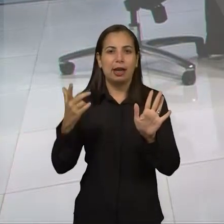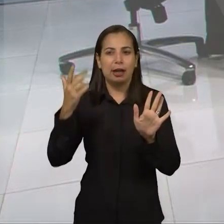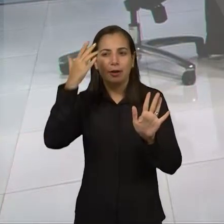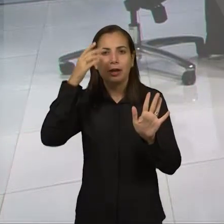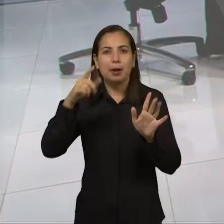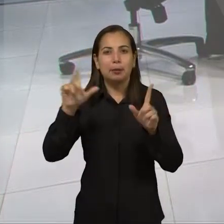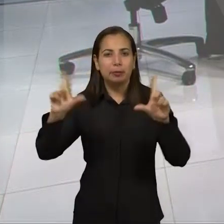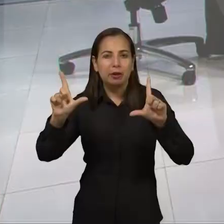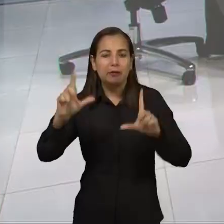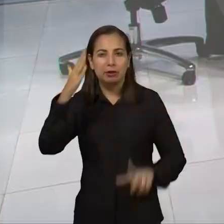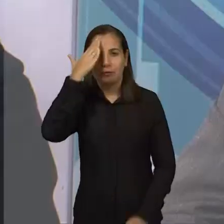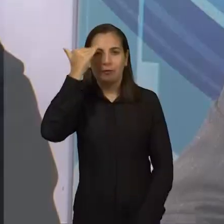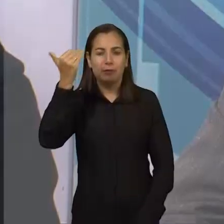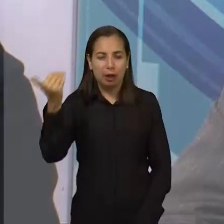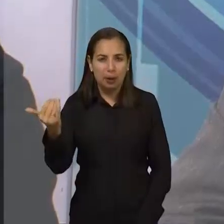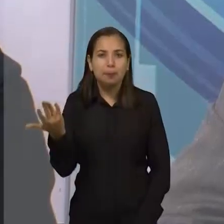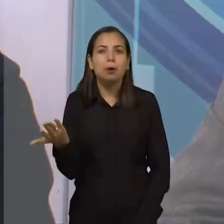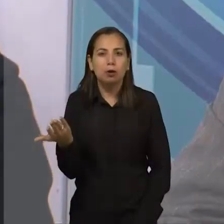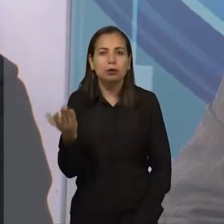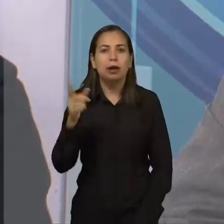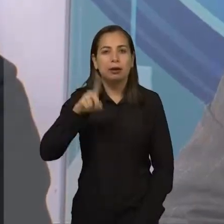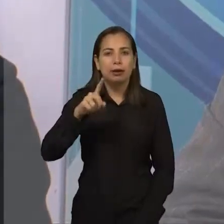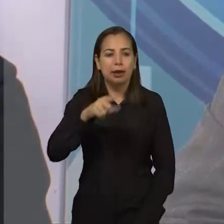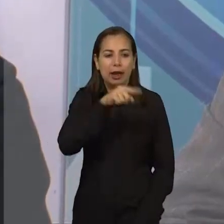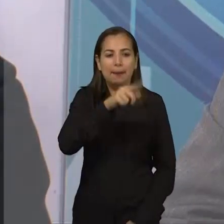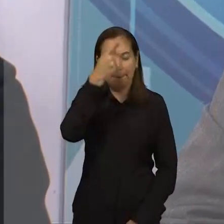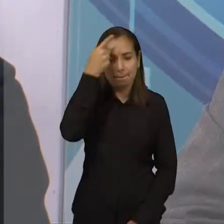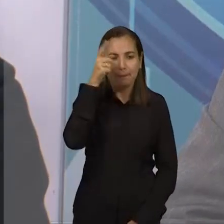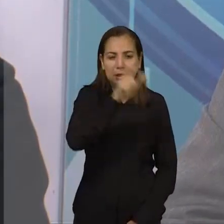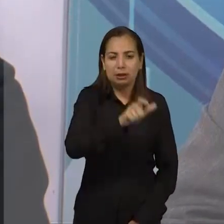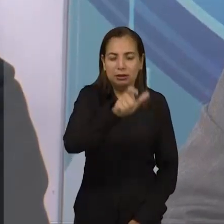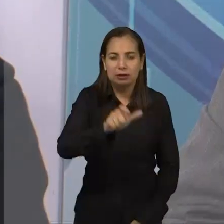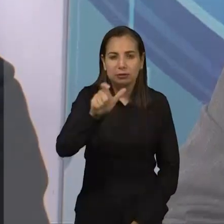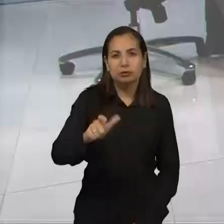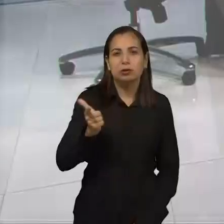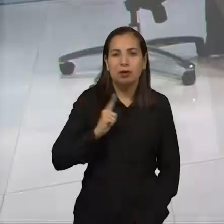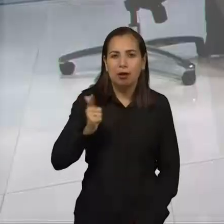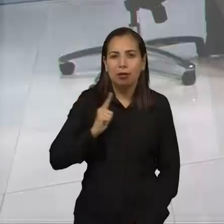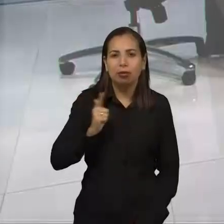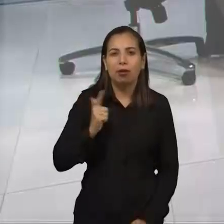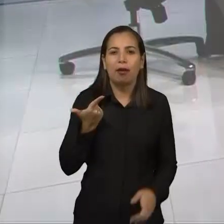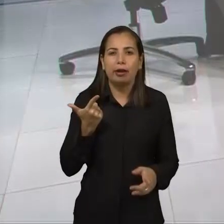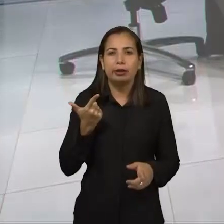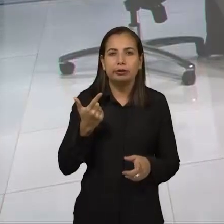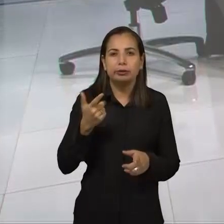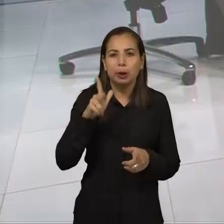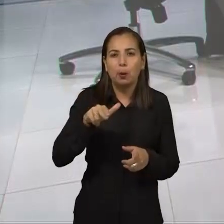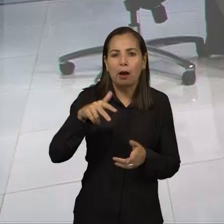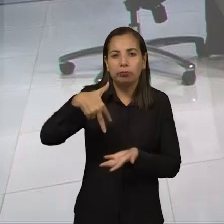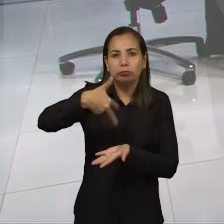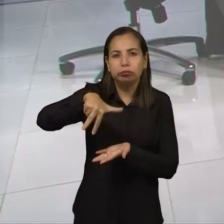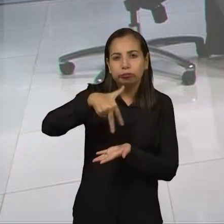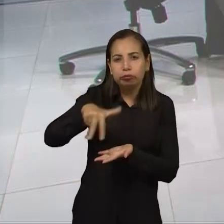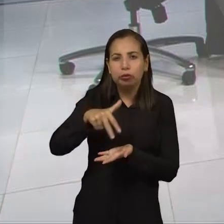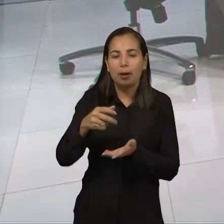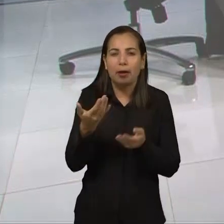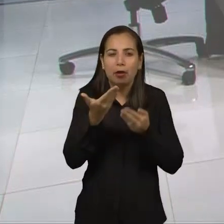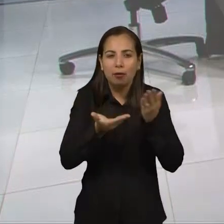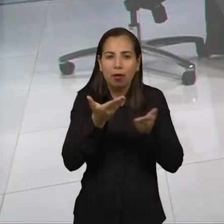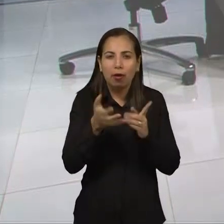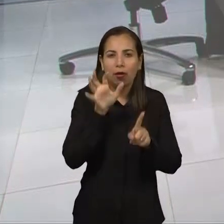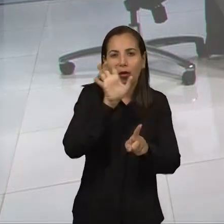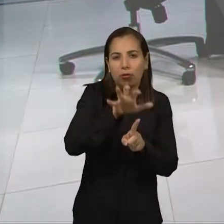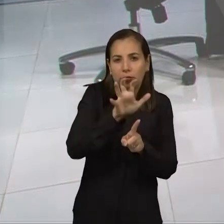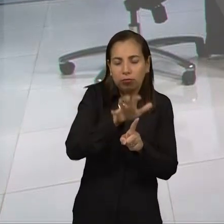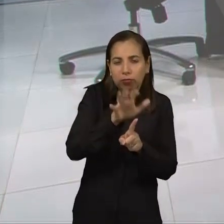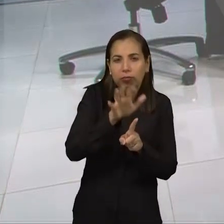portanto, pinça essas pessoas para que essas pessoas participem desse processo de manipulação pelo caminho da indução, pela vertente